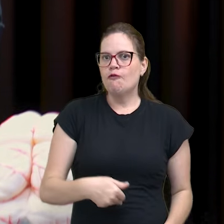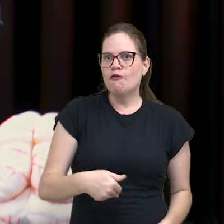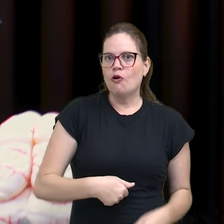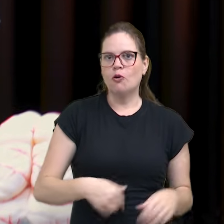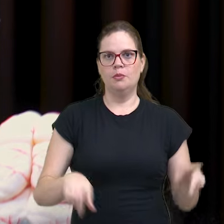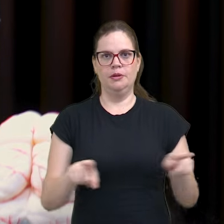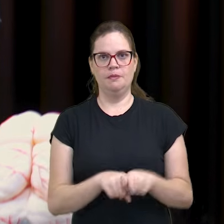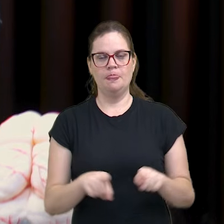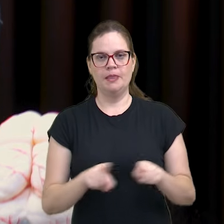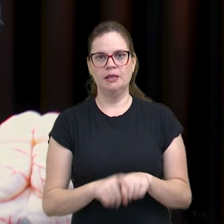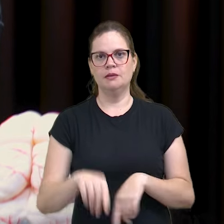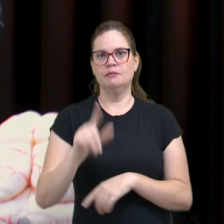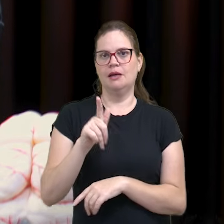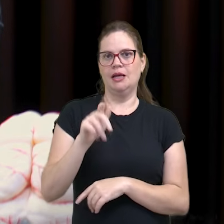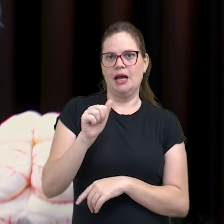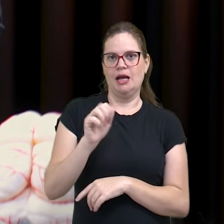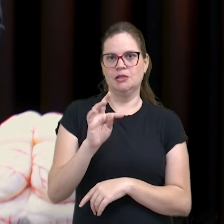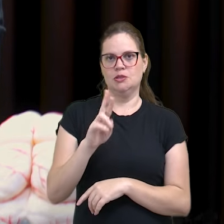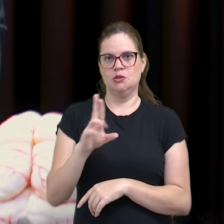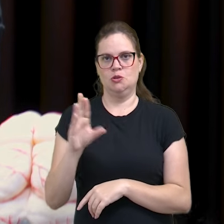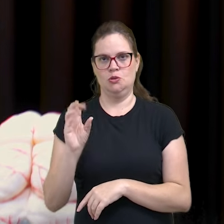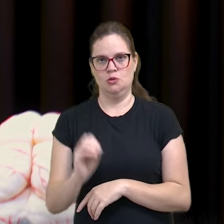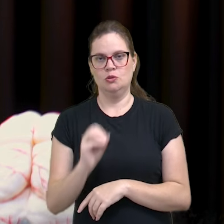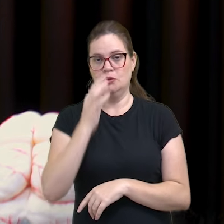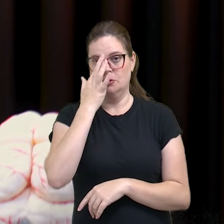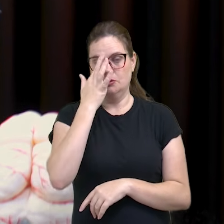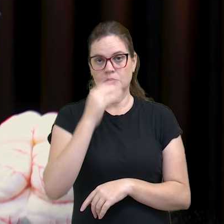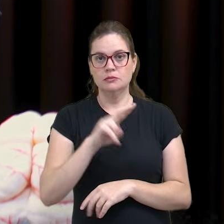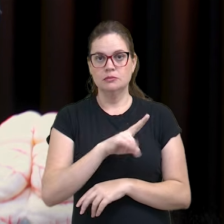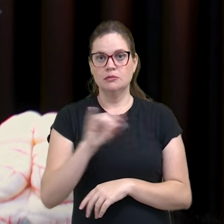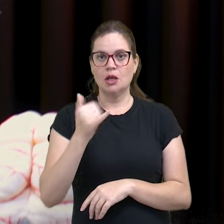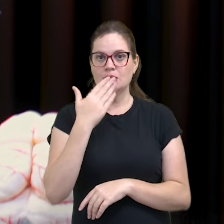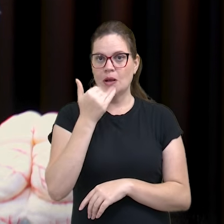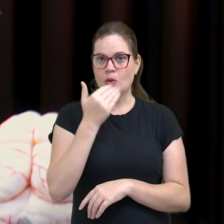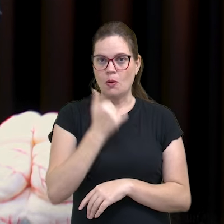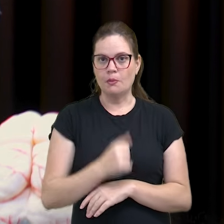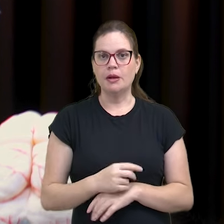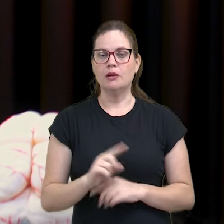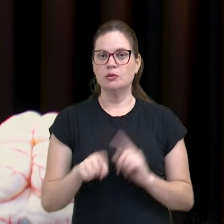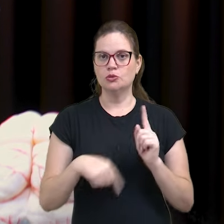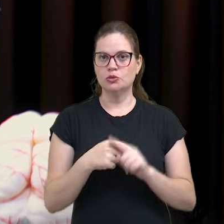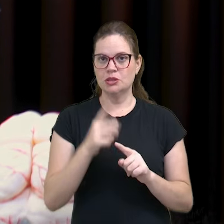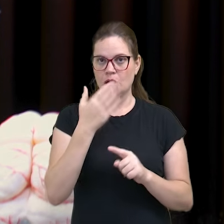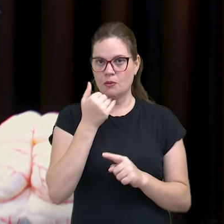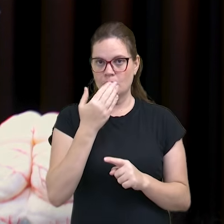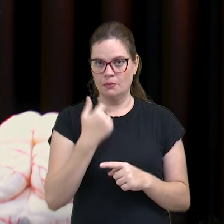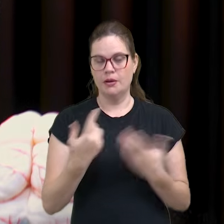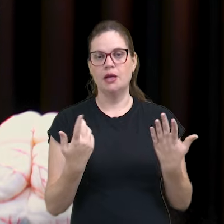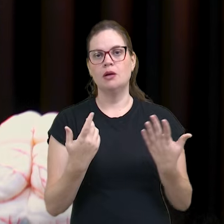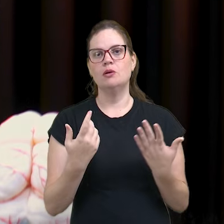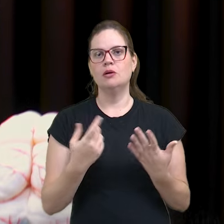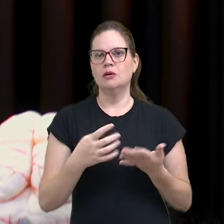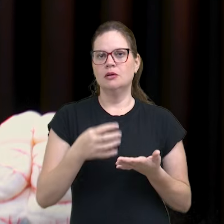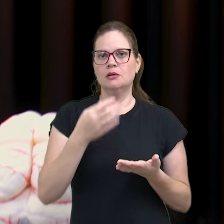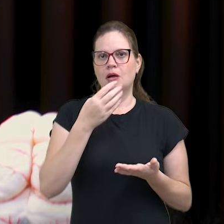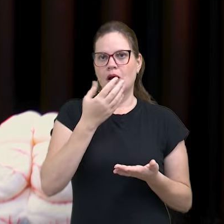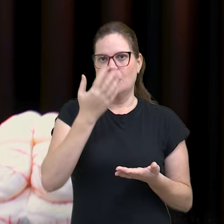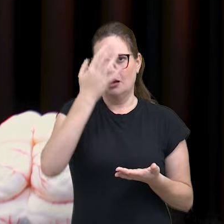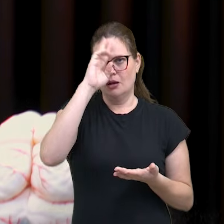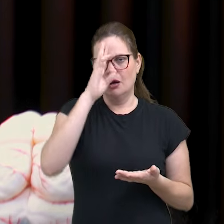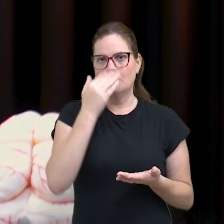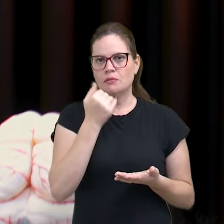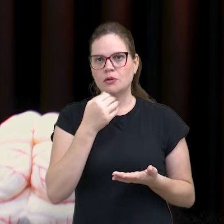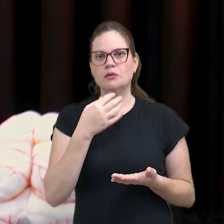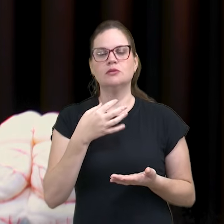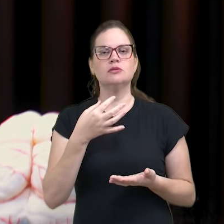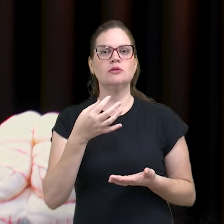humor, apetite e também o gasto de energia. Tudo que você comeu, pastor